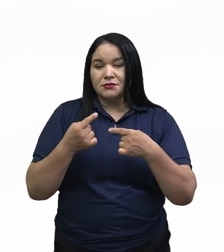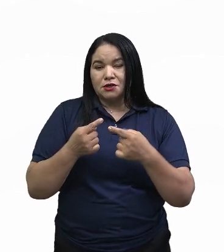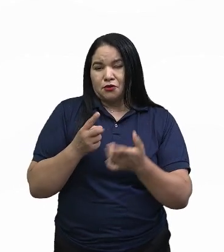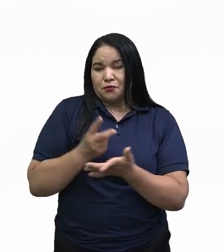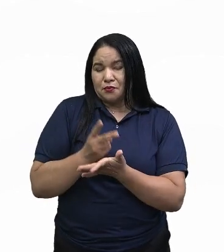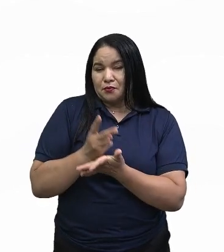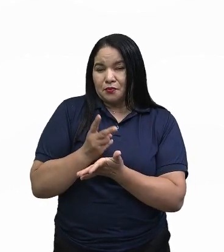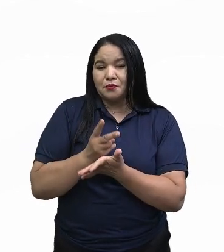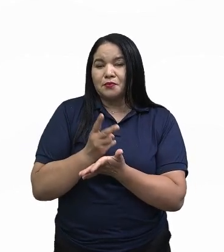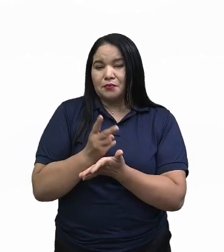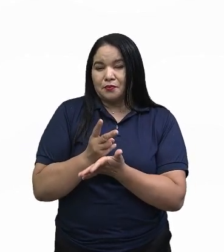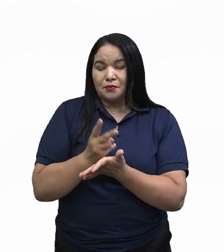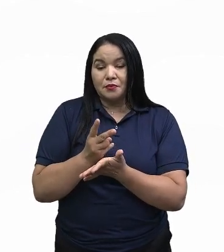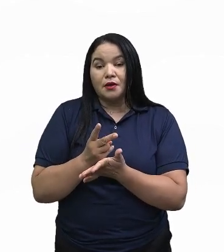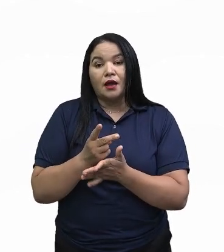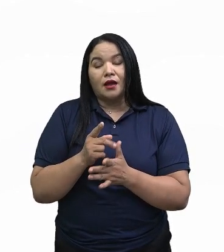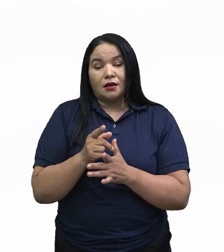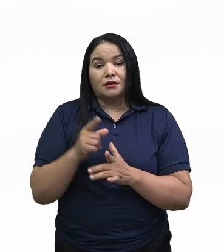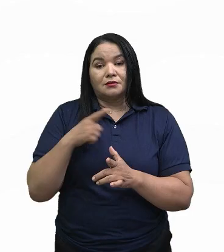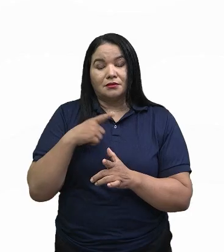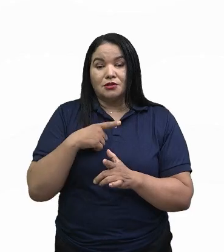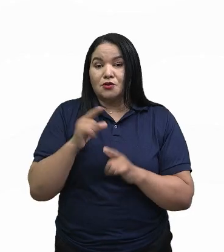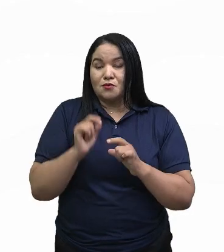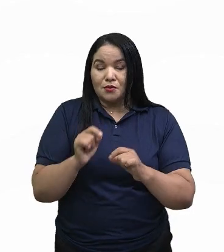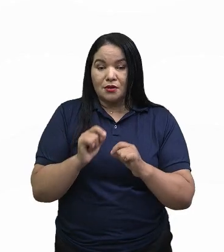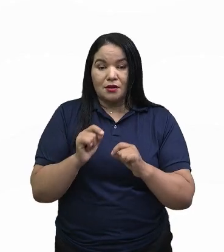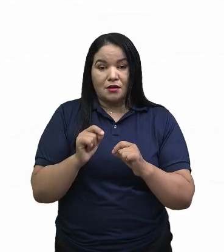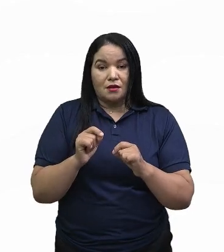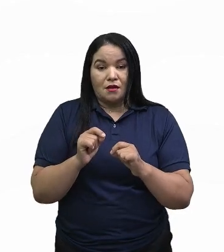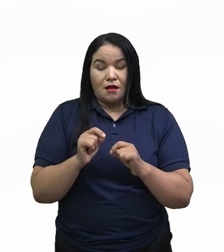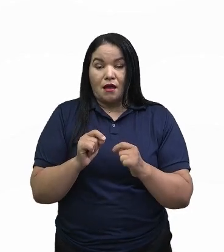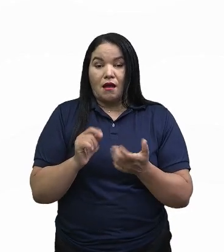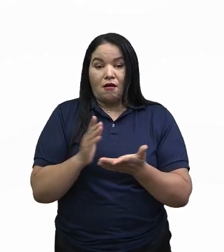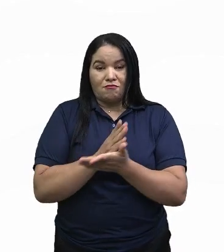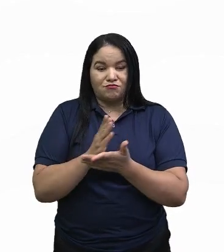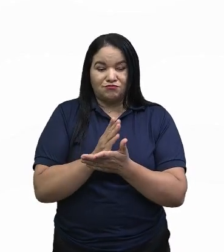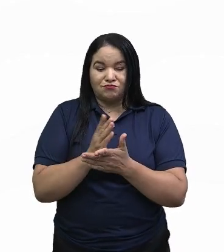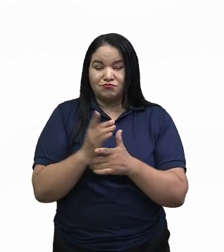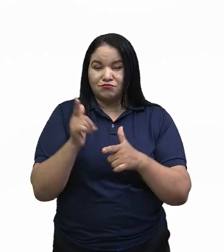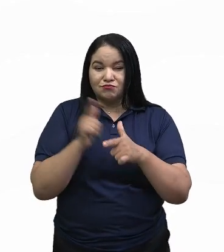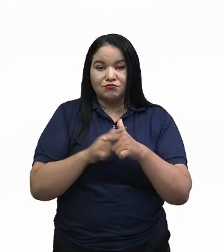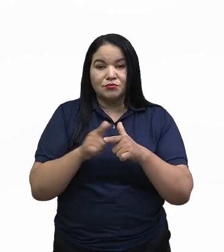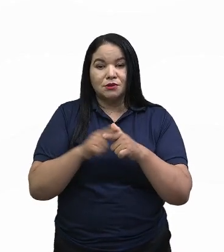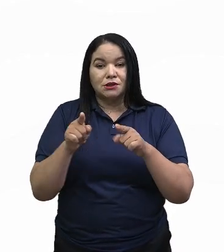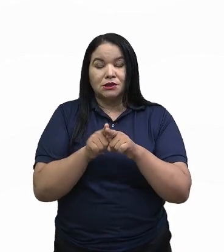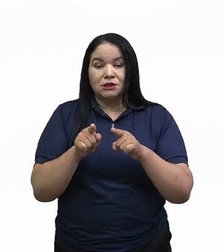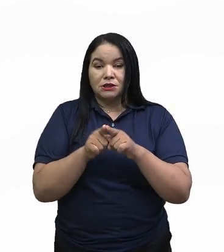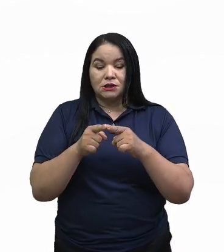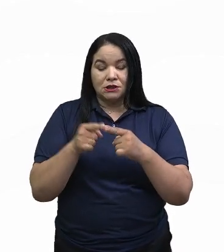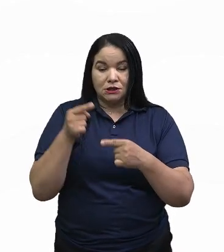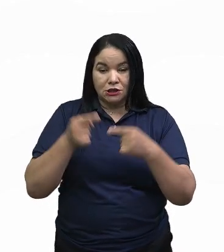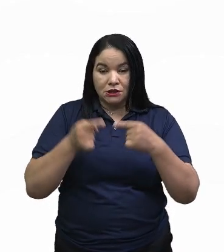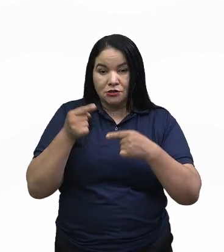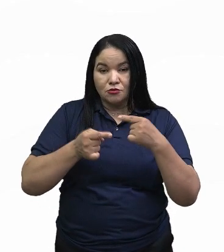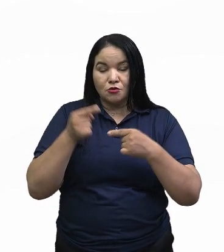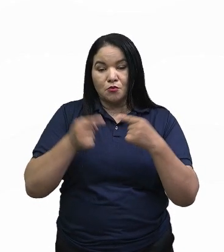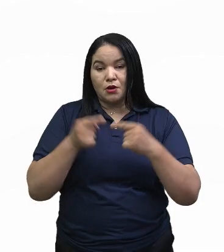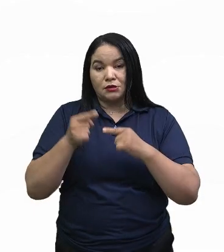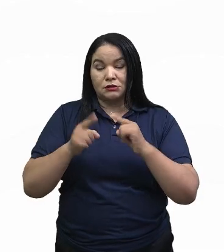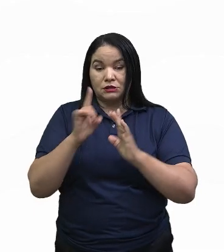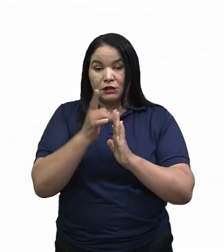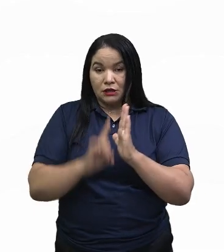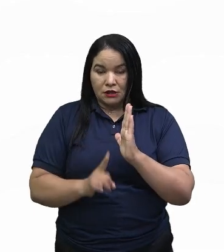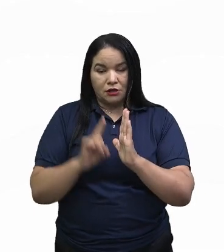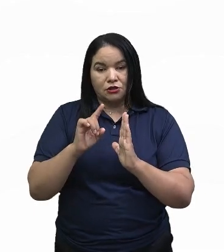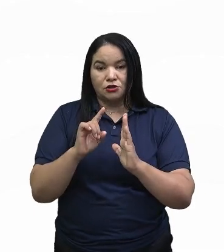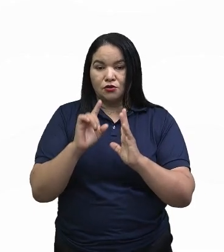duradouros e que trazem à tona justamente esse debate da Declaração Universal, como,